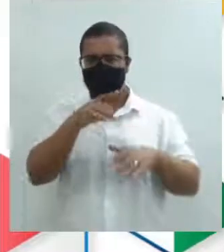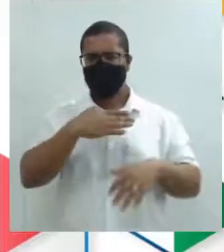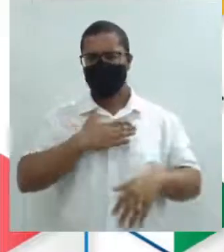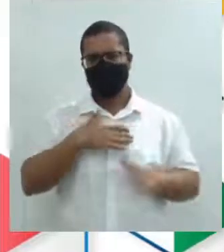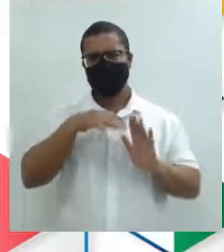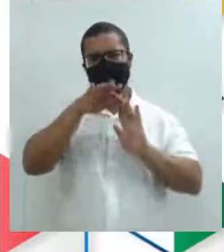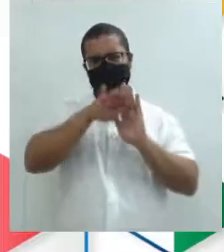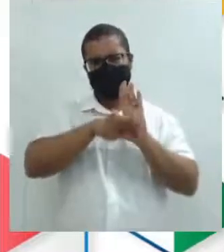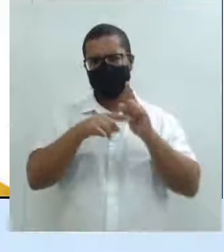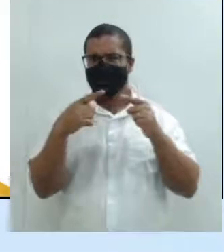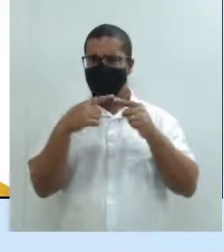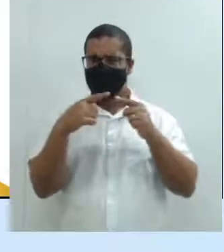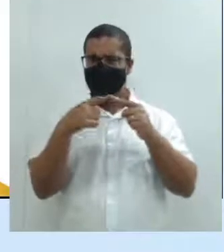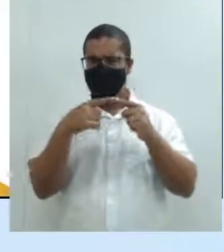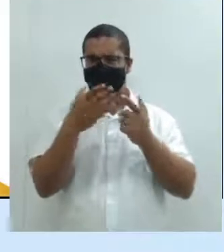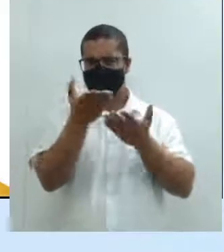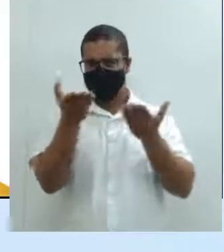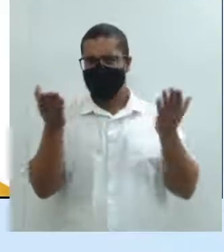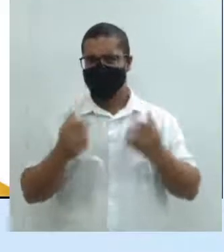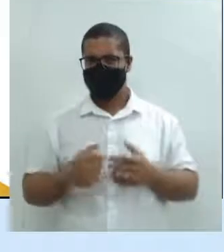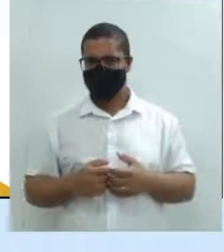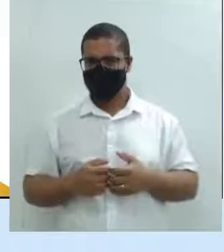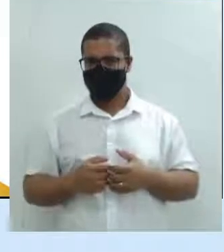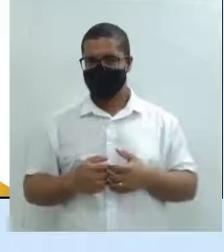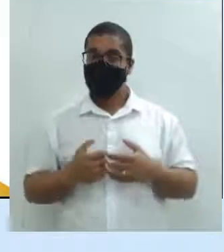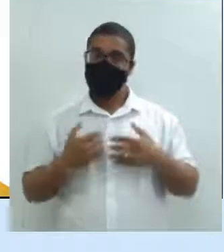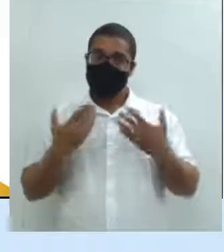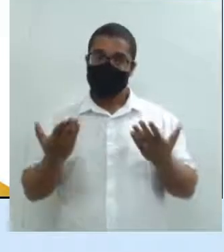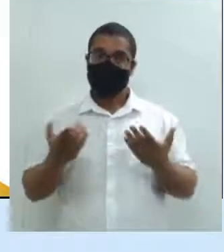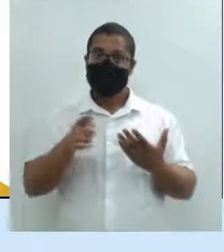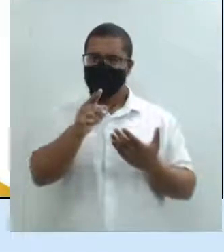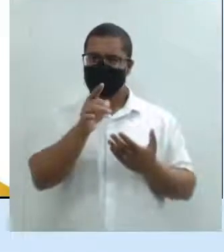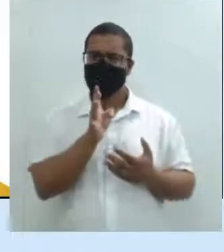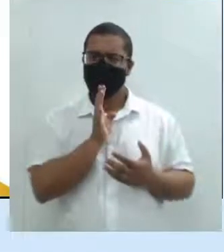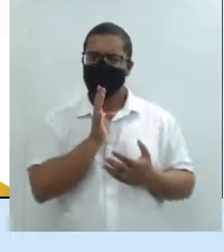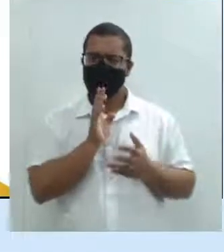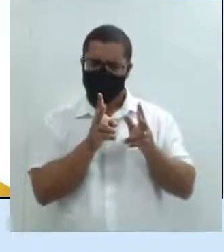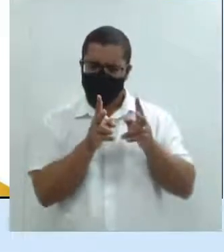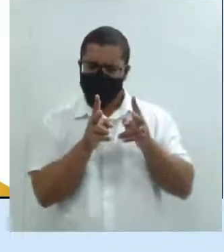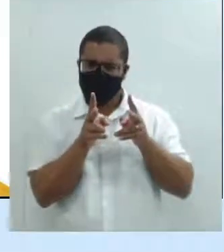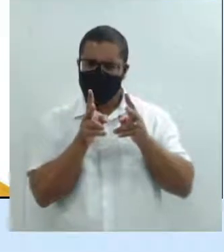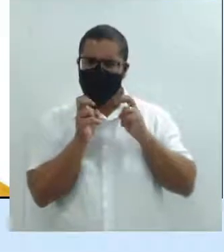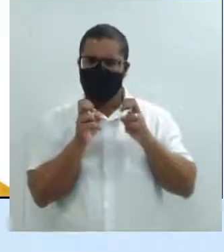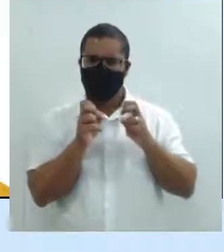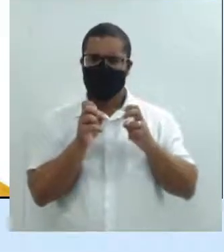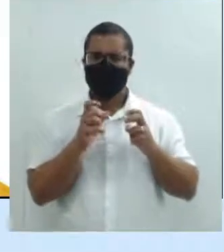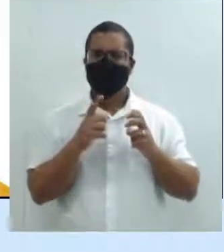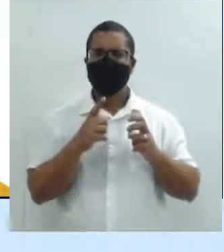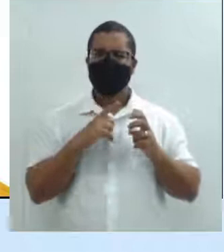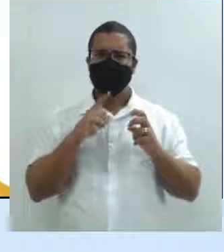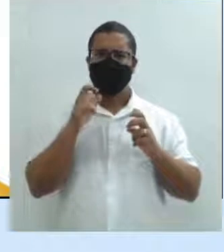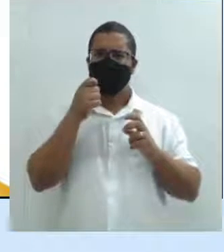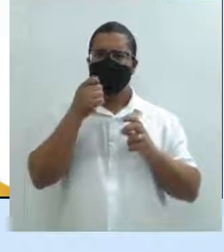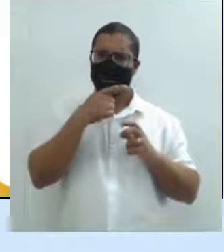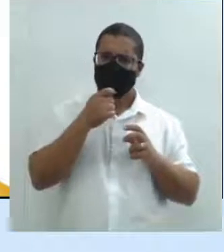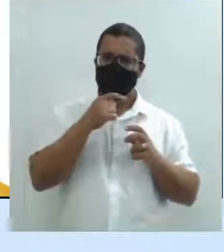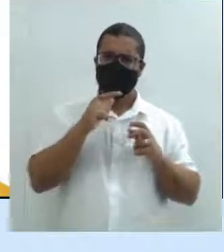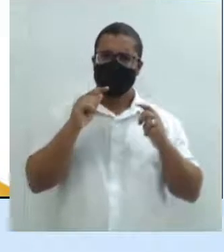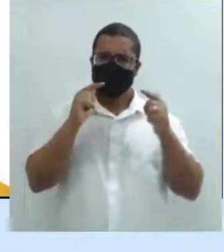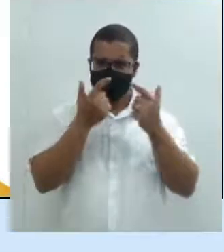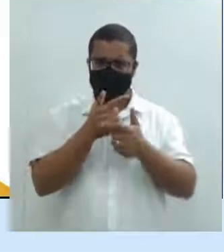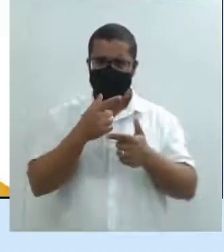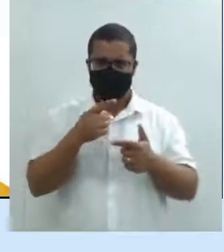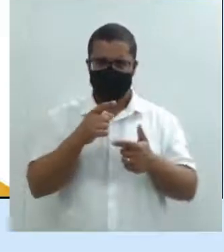texto, desses gêneros textuais. Você consegue notar a presença do humor dentro